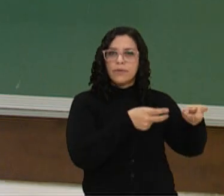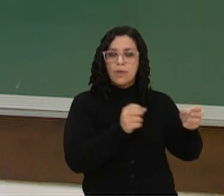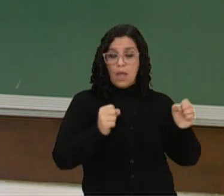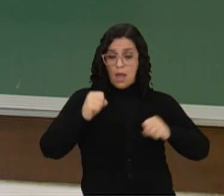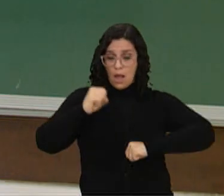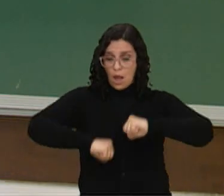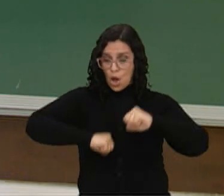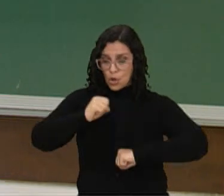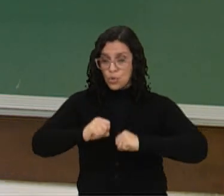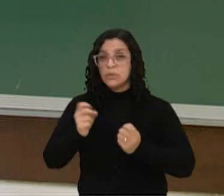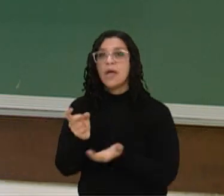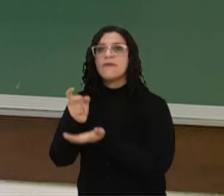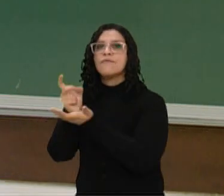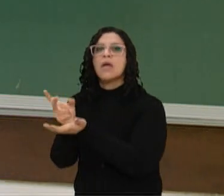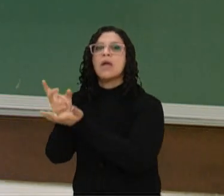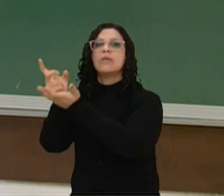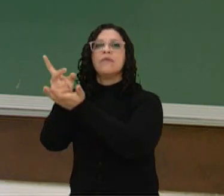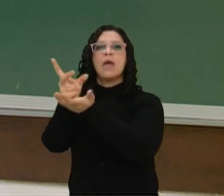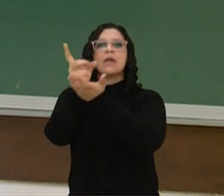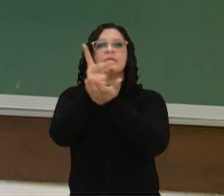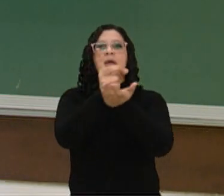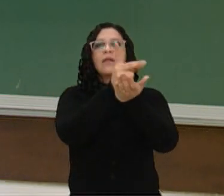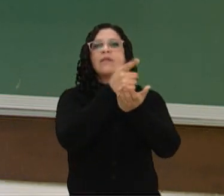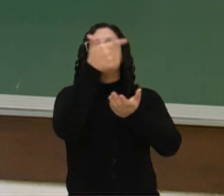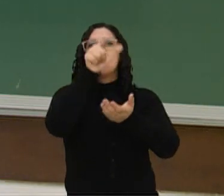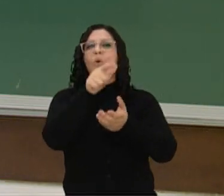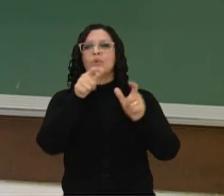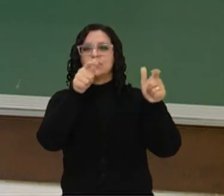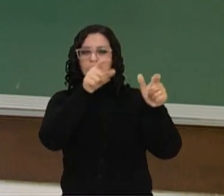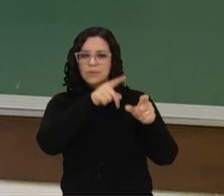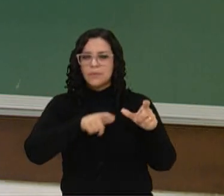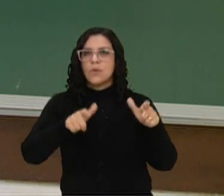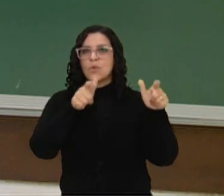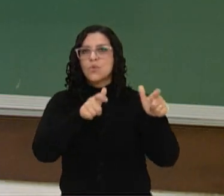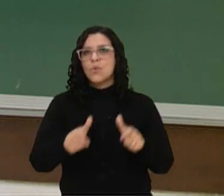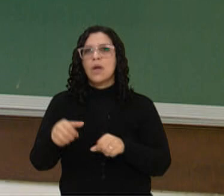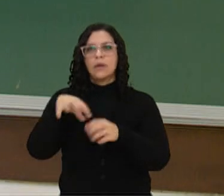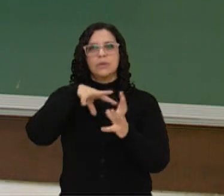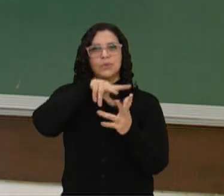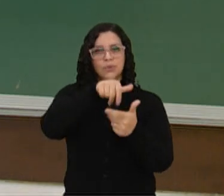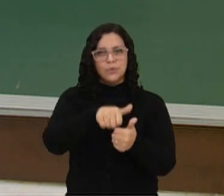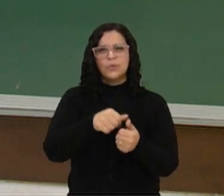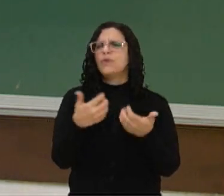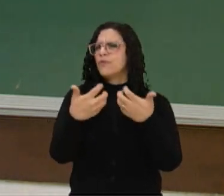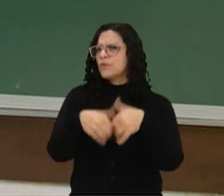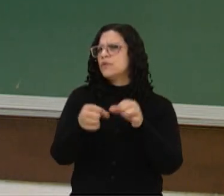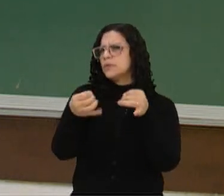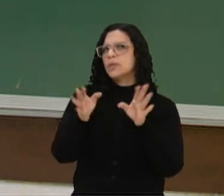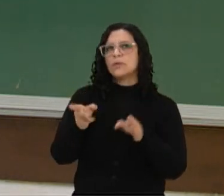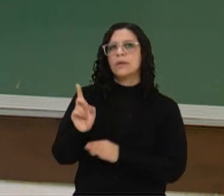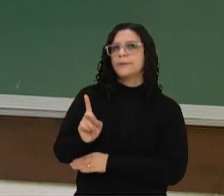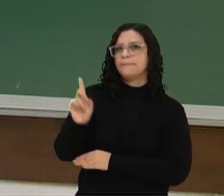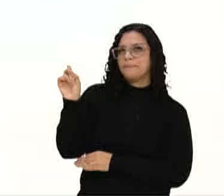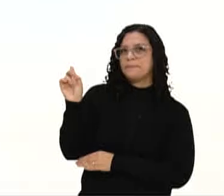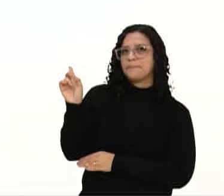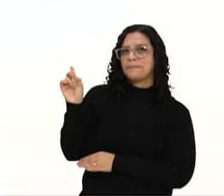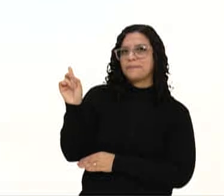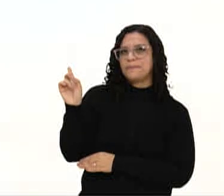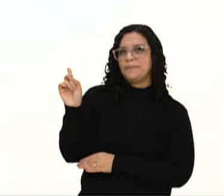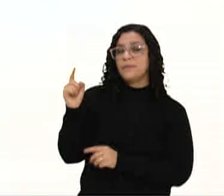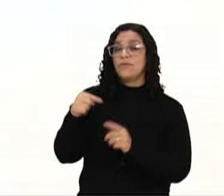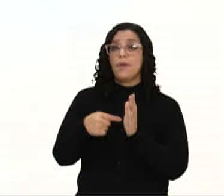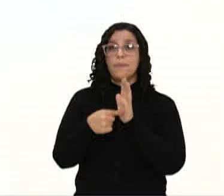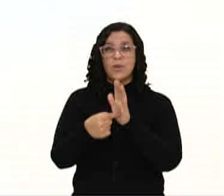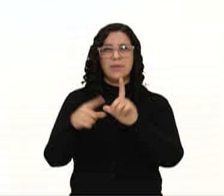do mundo, se for o caso. E nós já vamos ver na sequência como que isso funciona, tá? Uma imagenzinha ali para mostrar para